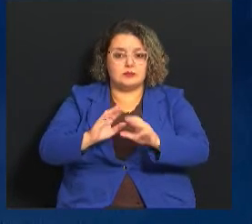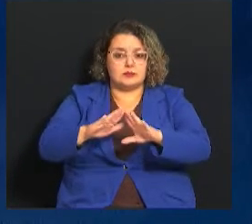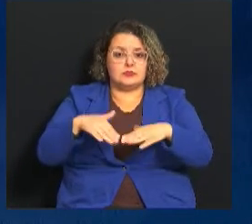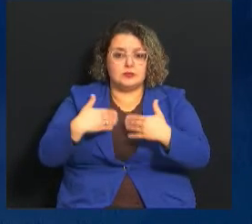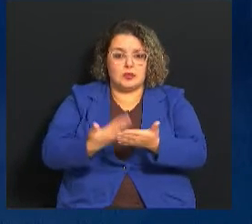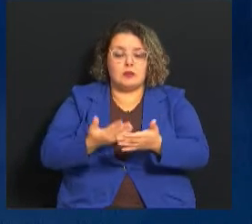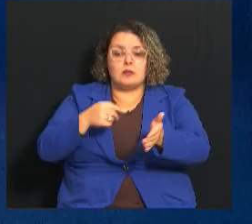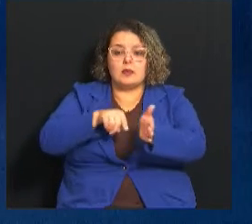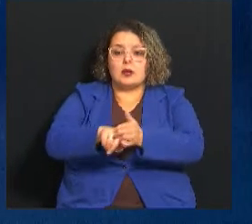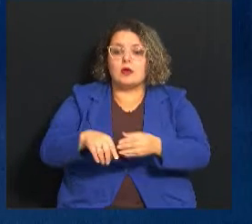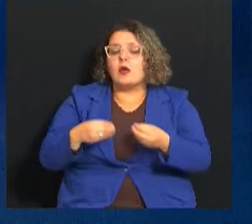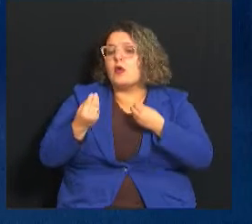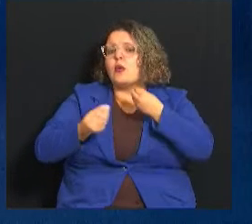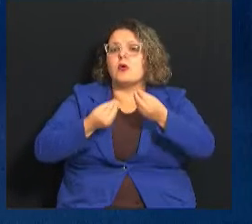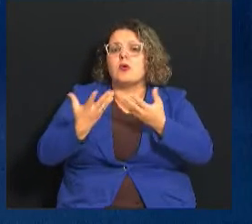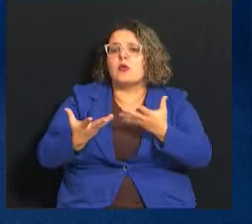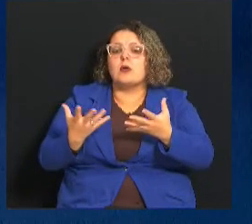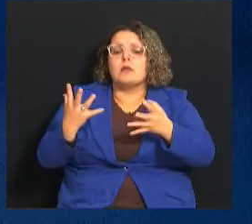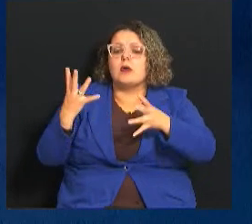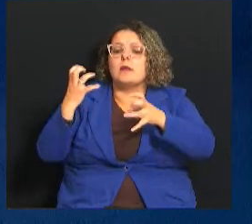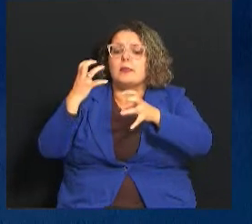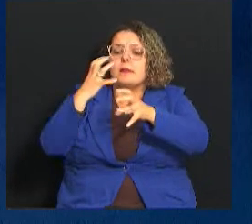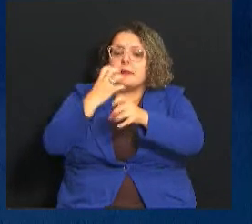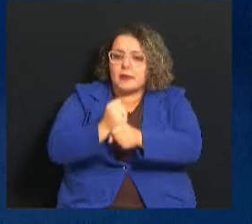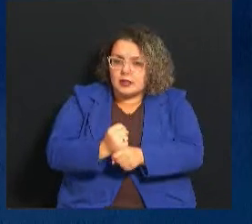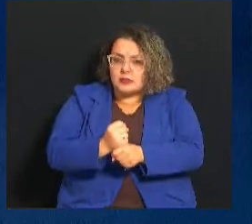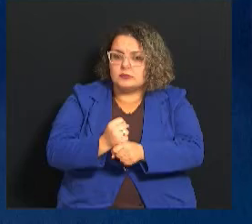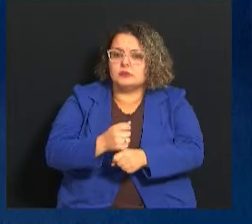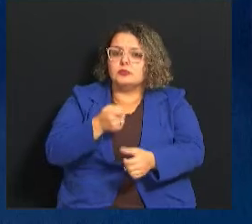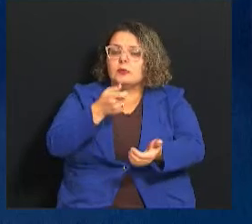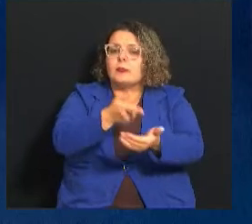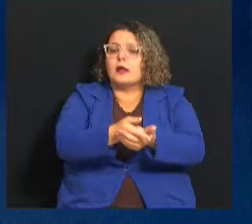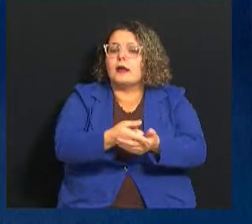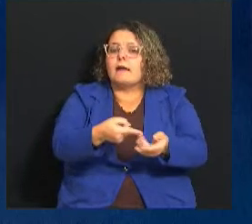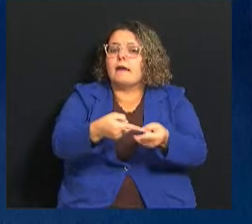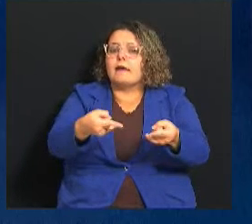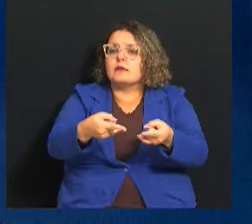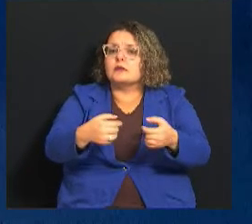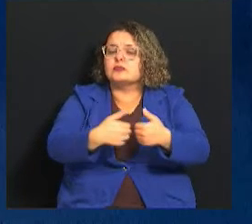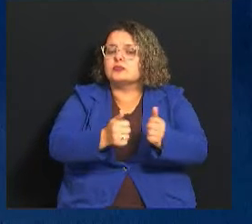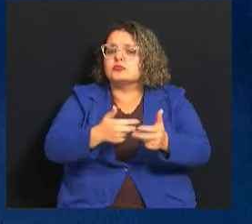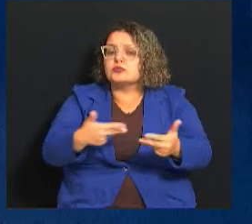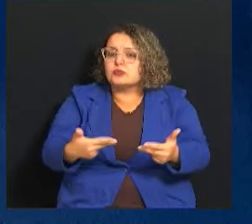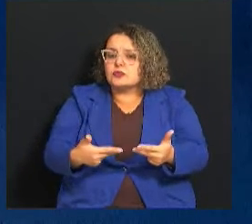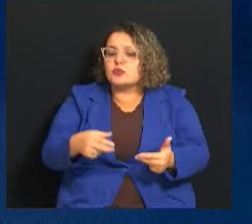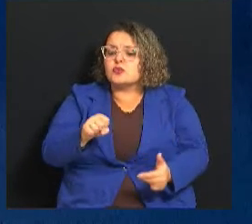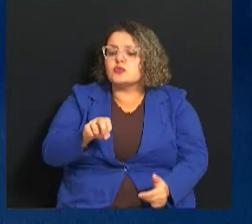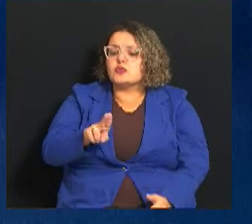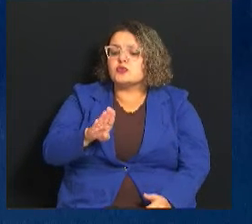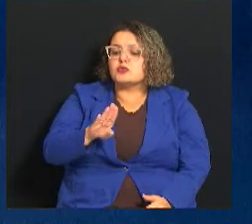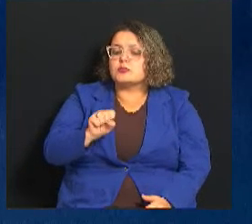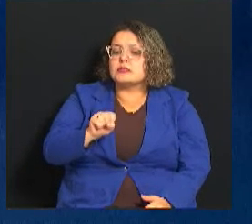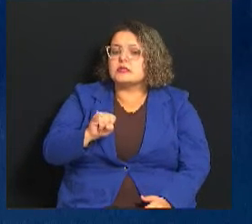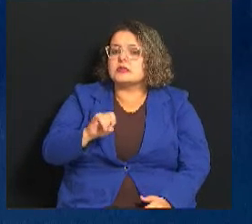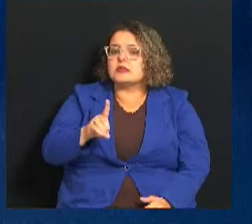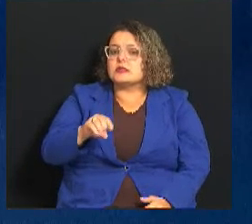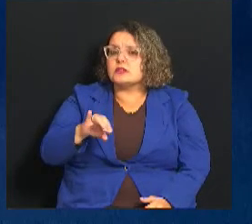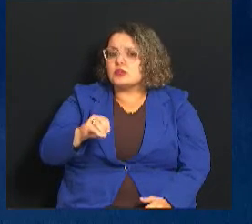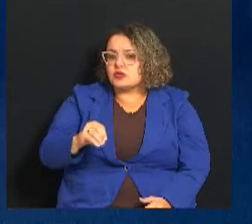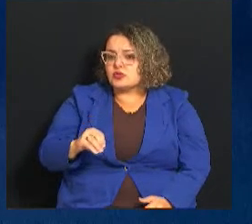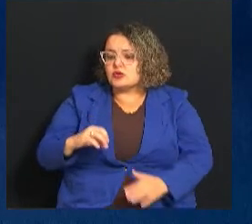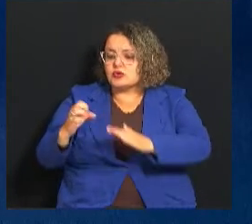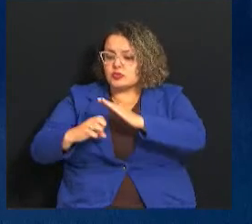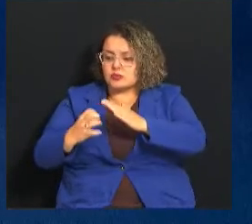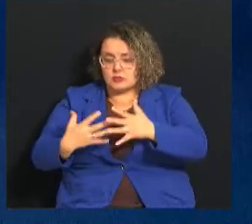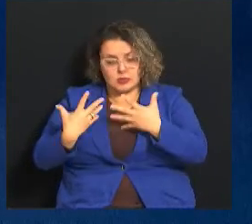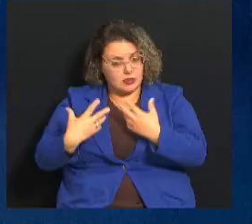perguntando como que é calculado o valor da tarifa, qual é o valor dos subsídios que os empresários ganham, né,